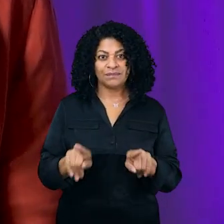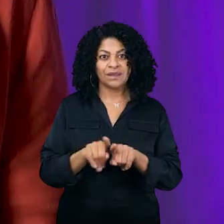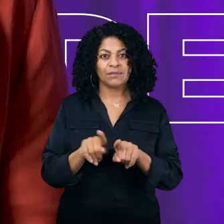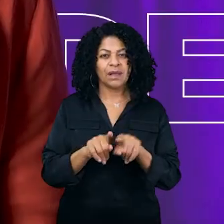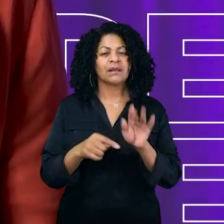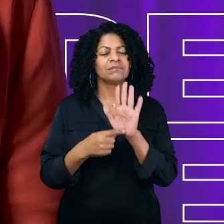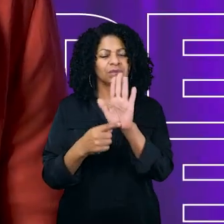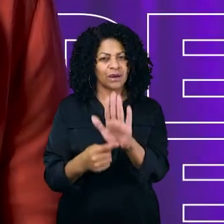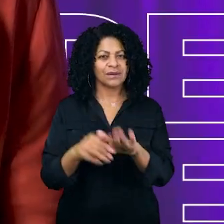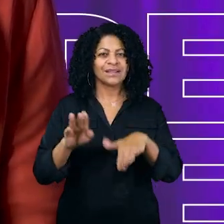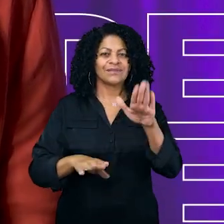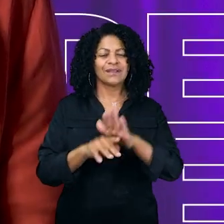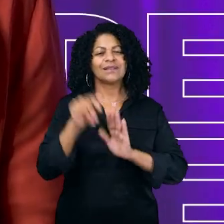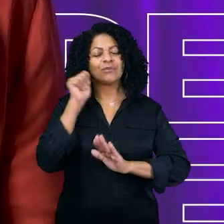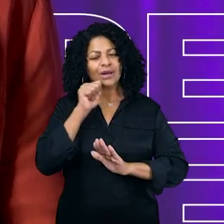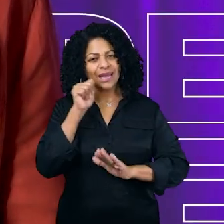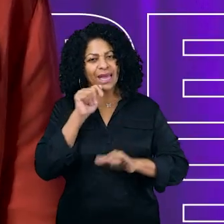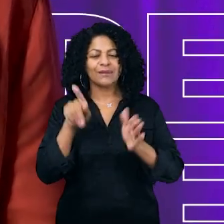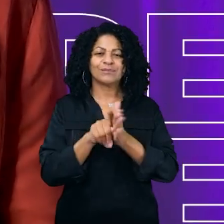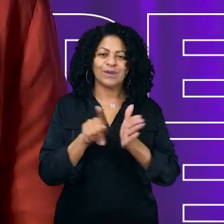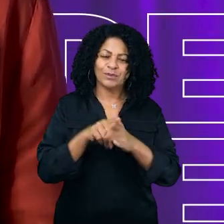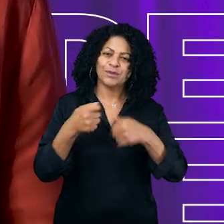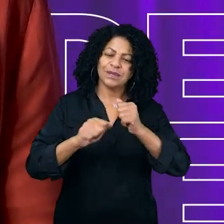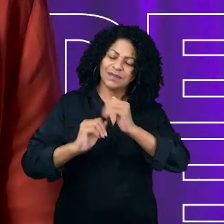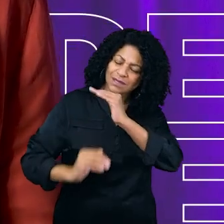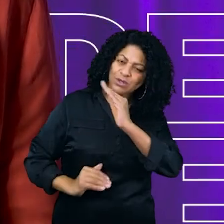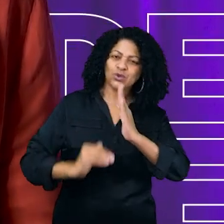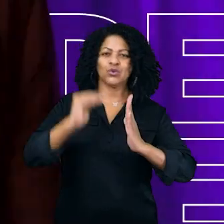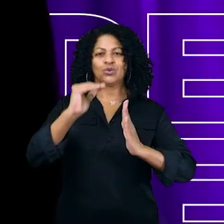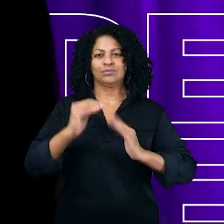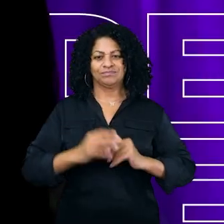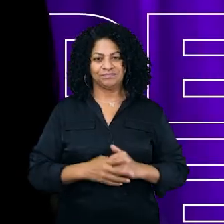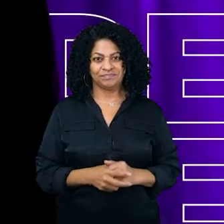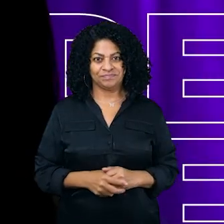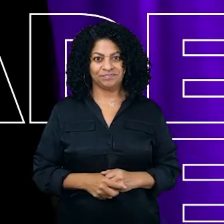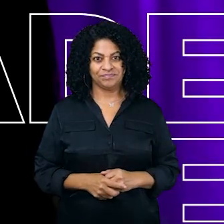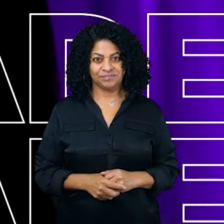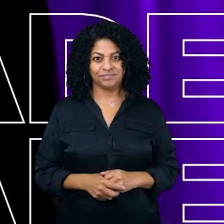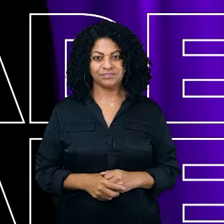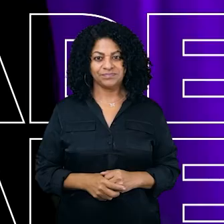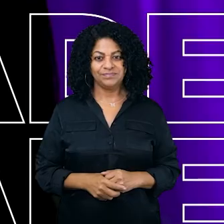para a invisibilidade das mulheres em relação aos homens.